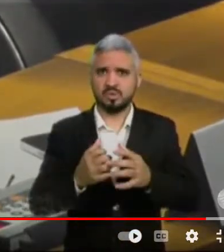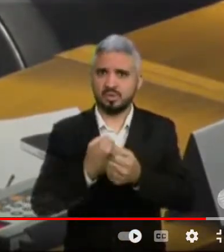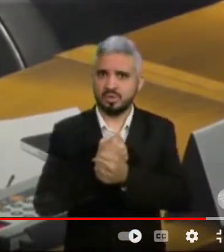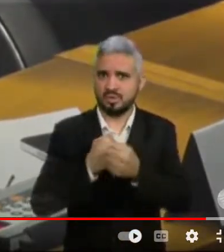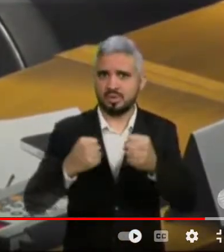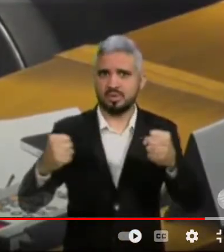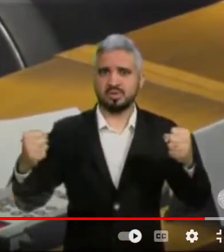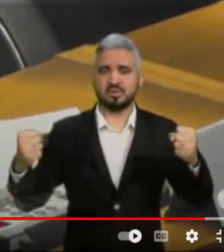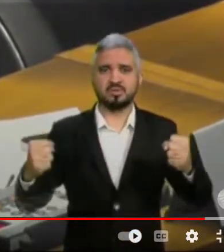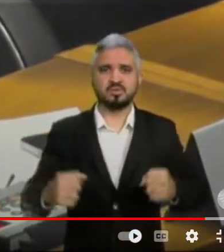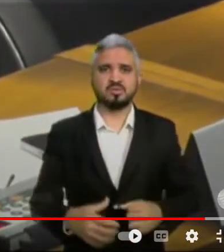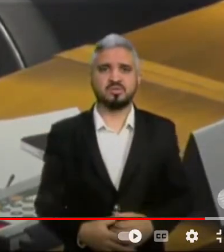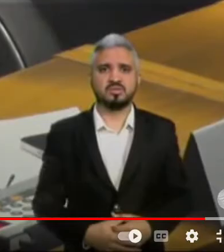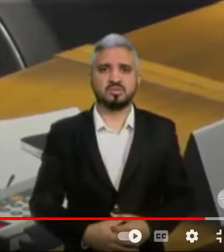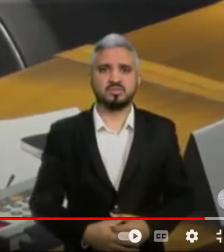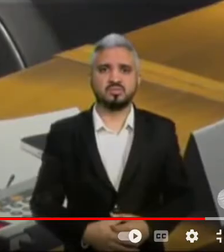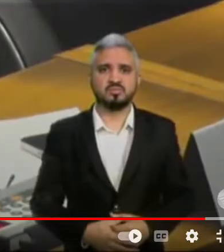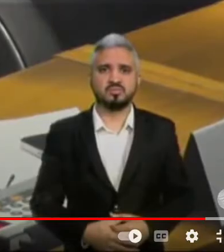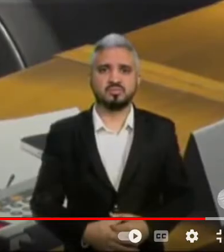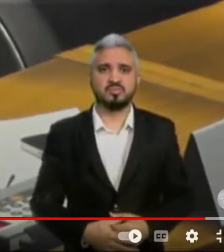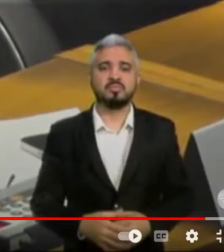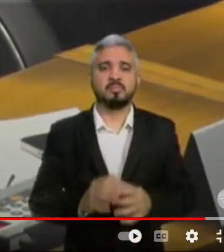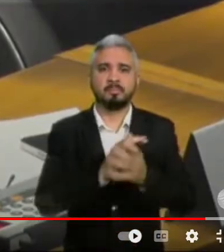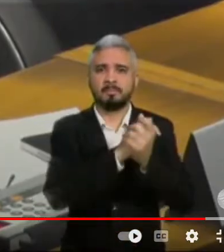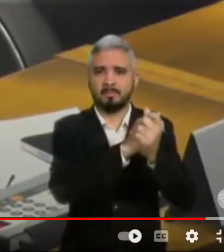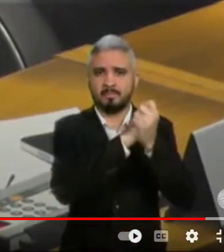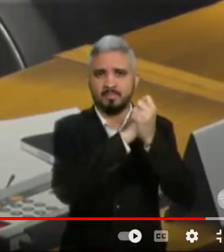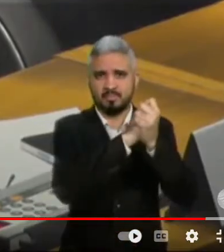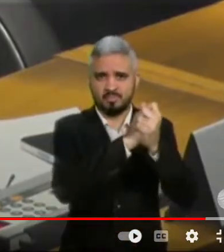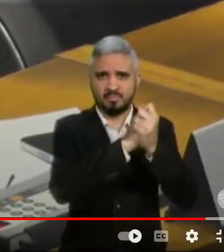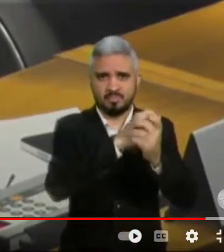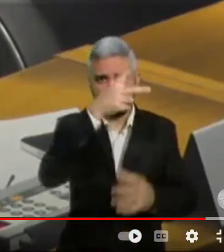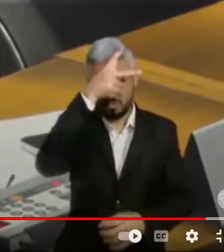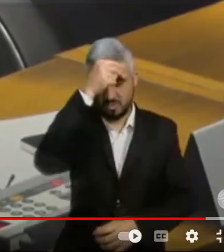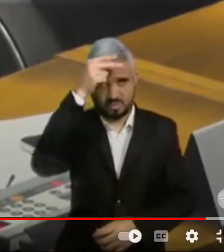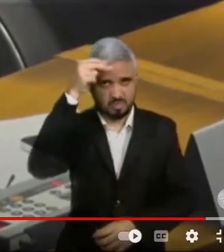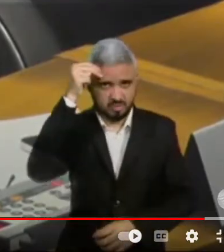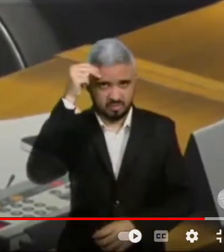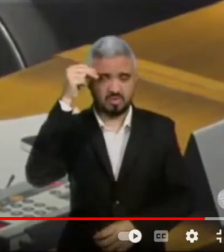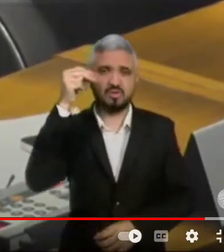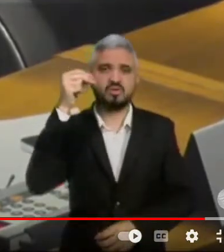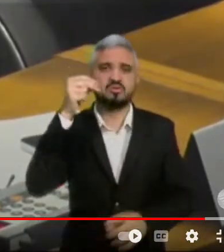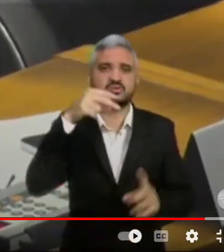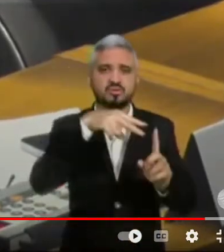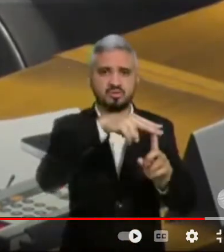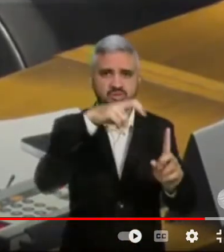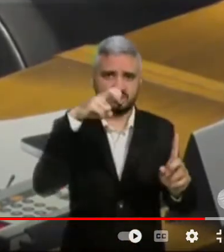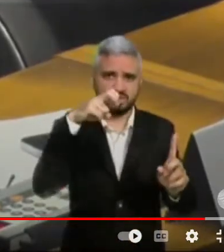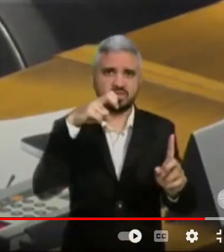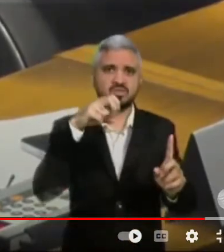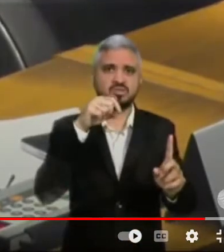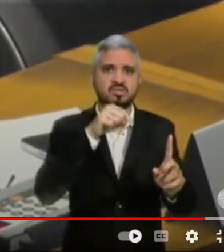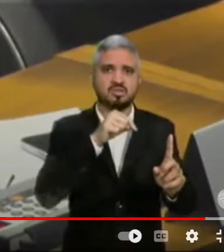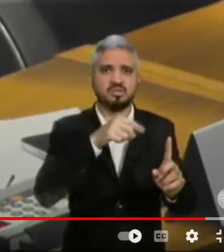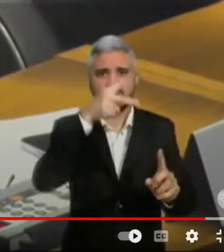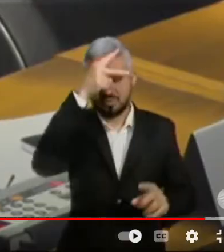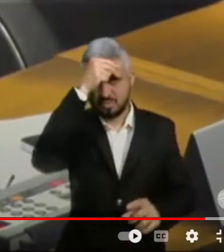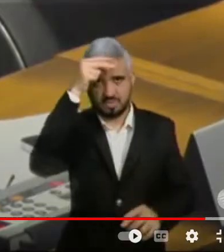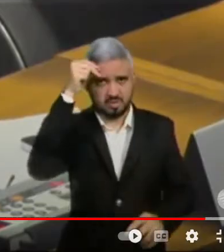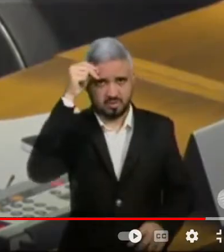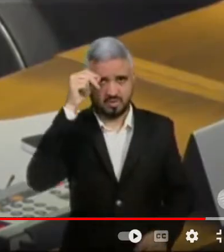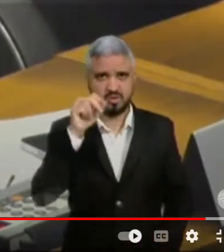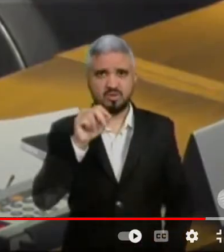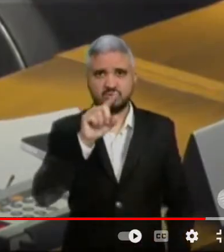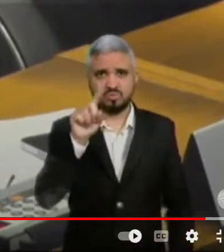acontecer. Quero aqui também parabenizar o prefeito de Joselândia, nosso amigo Antônio Raimundo Zucca, que